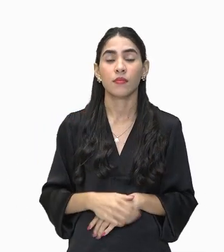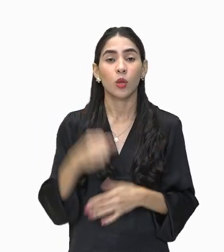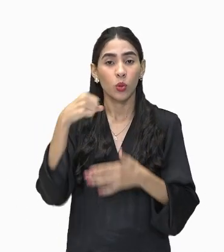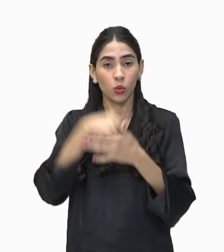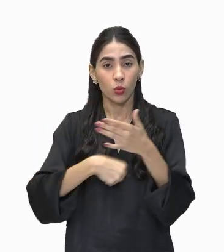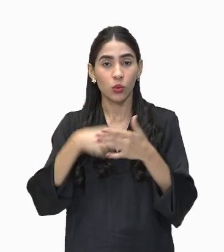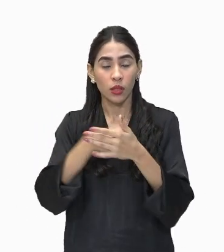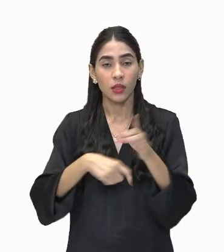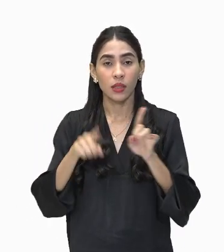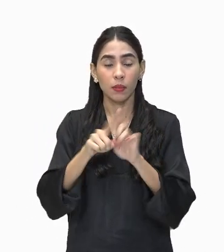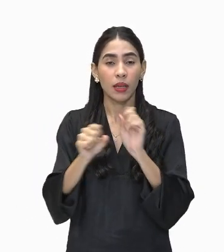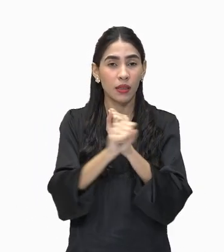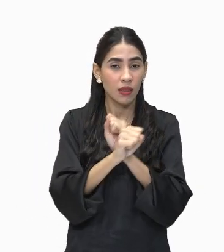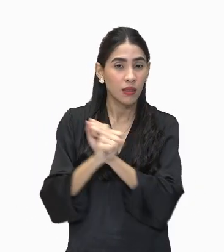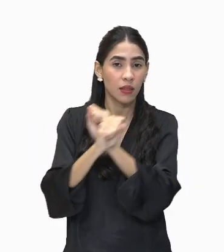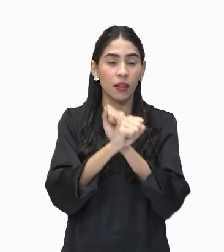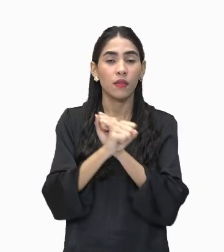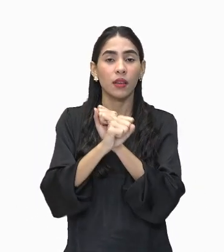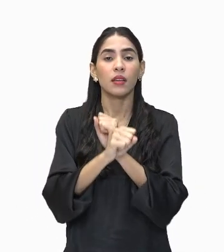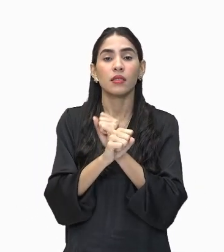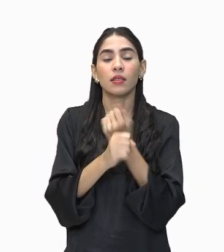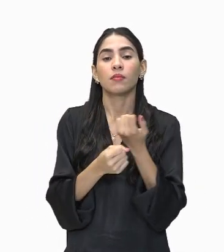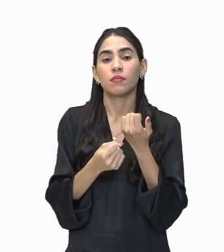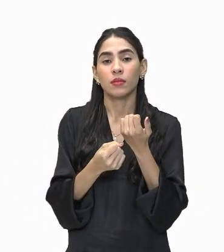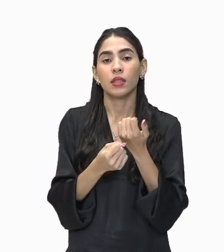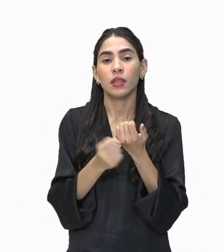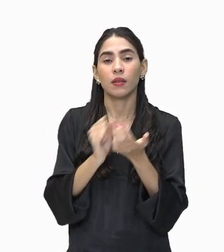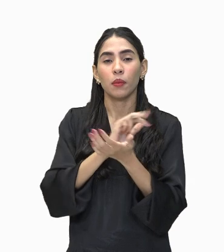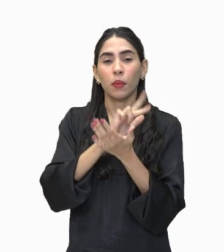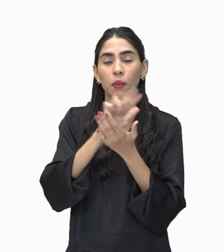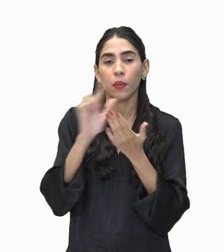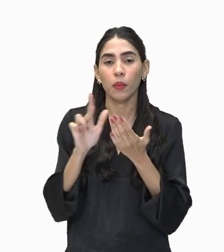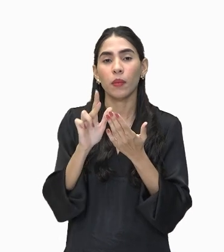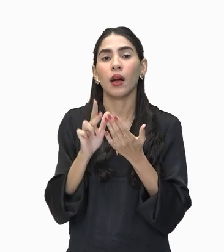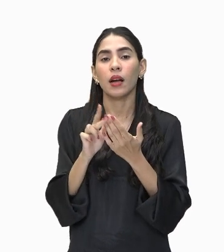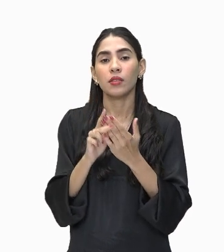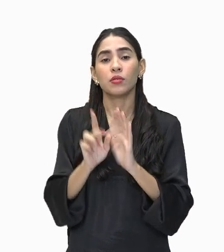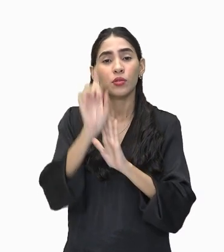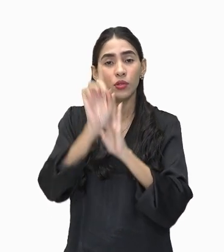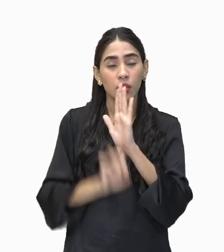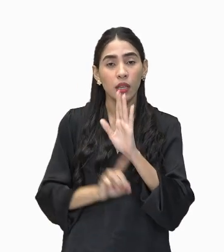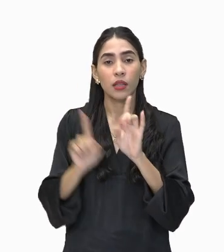luta pela defesa da diversidade e busca a maior